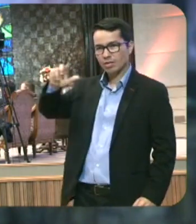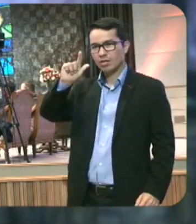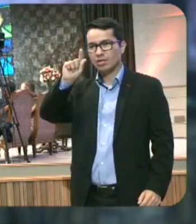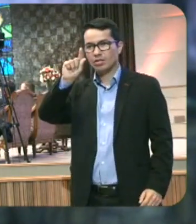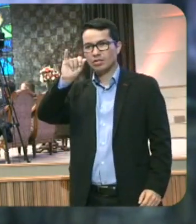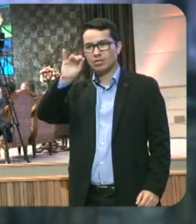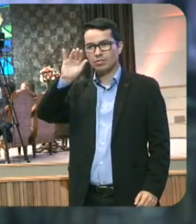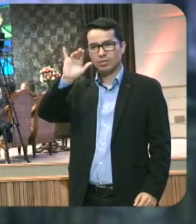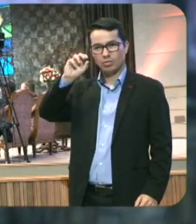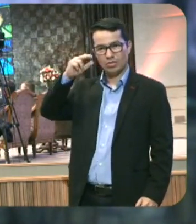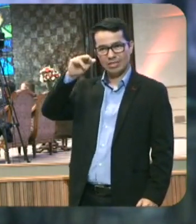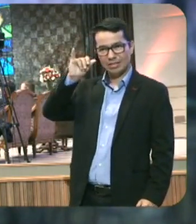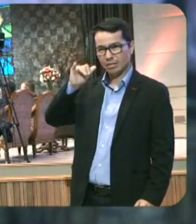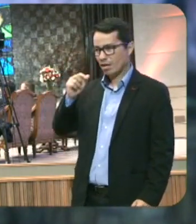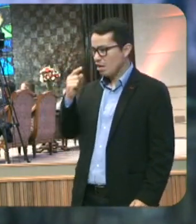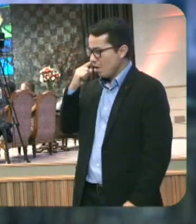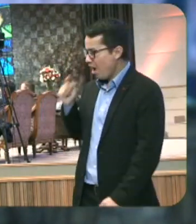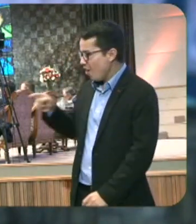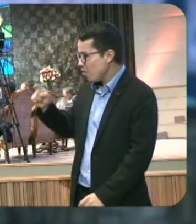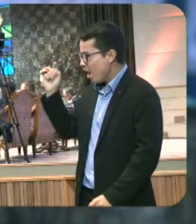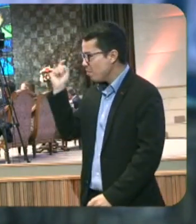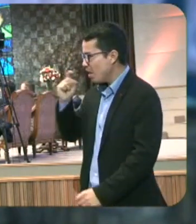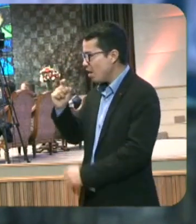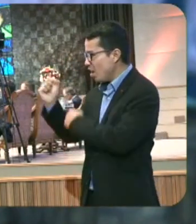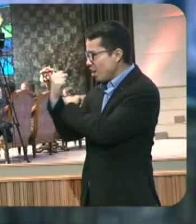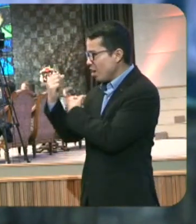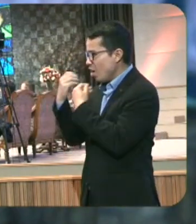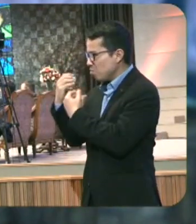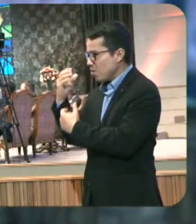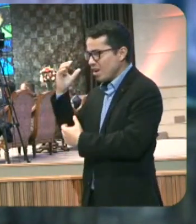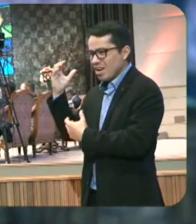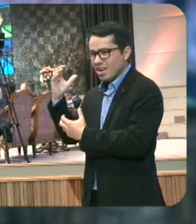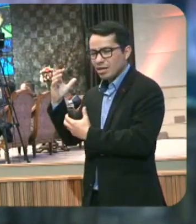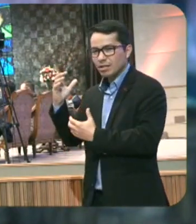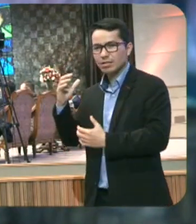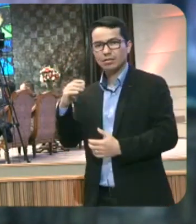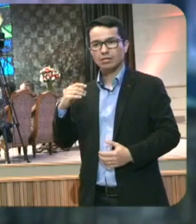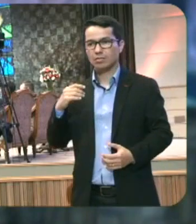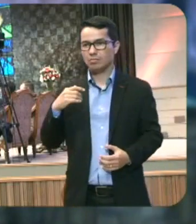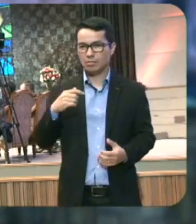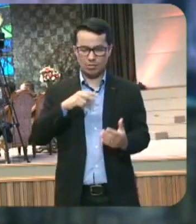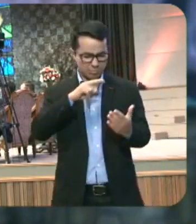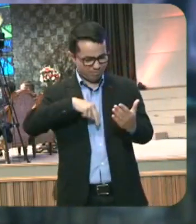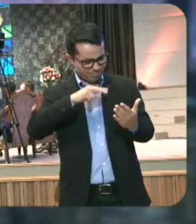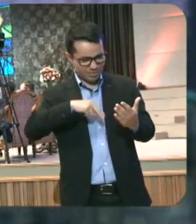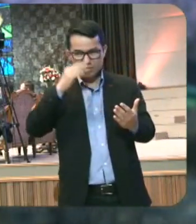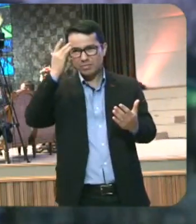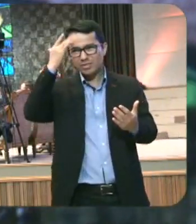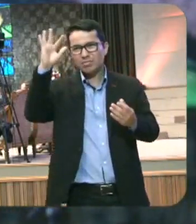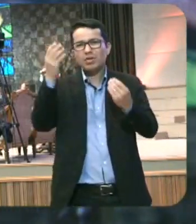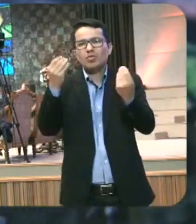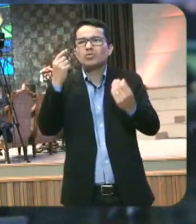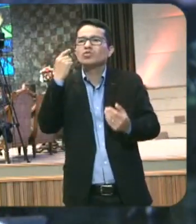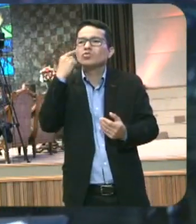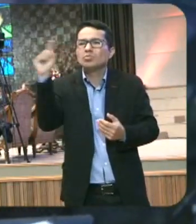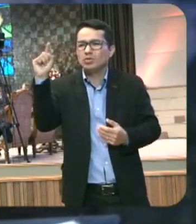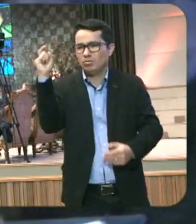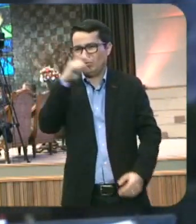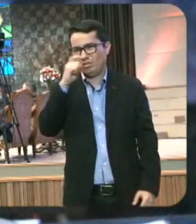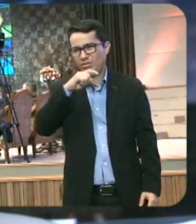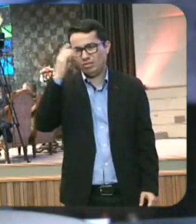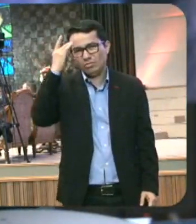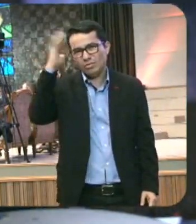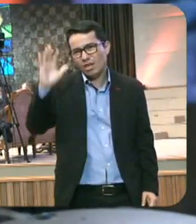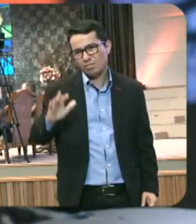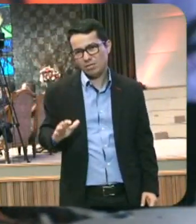foi descoberta. A Bíblia não diz muito bem como a mentira foi descoberta. Muito provavelmente,